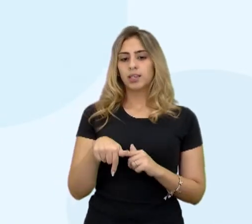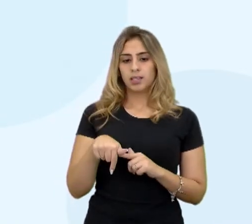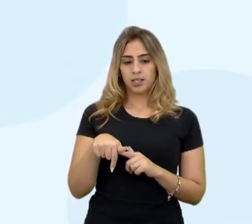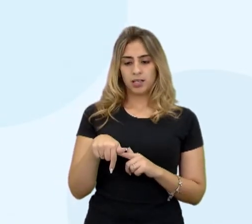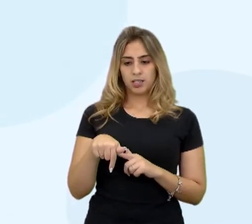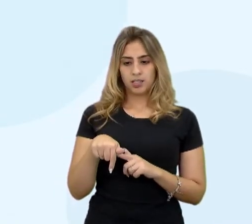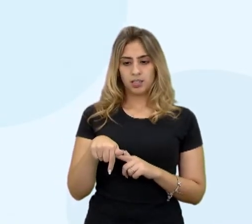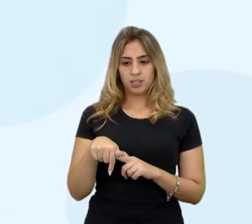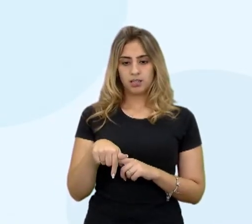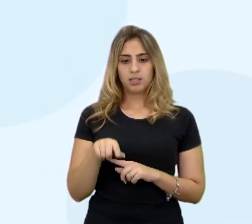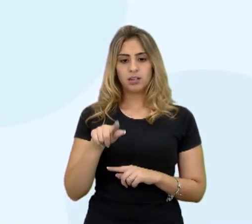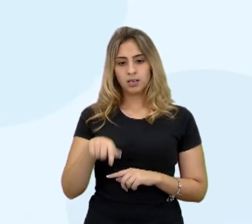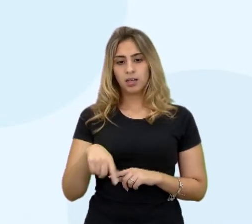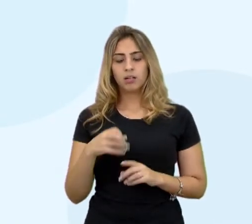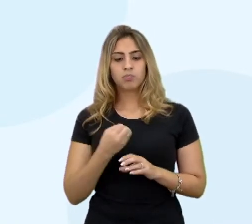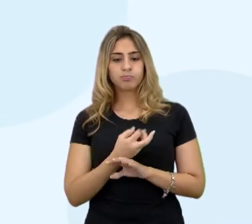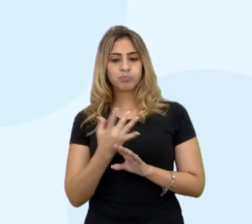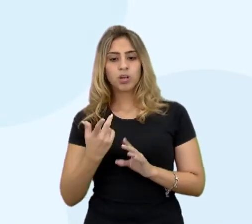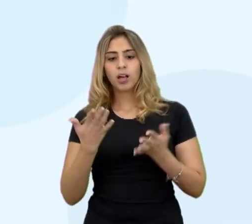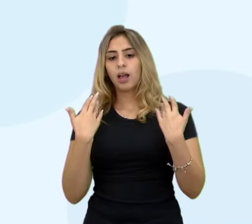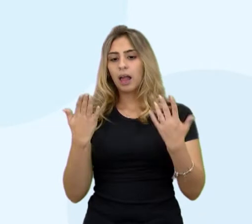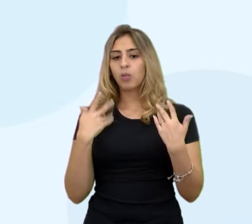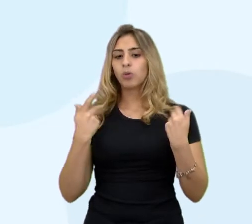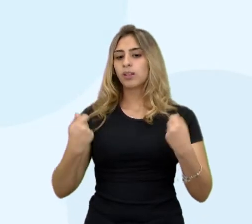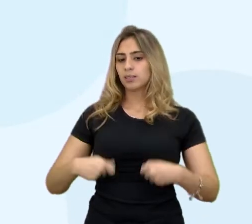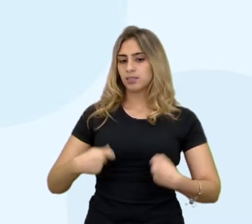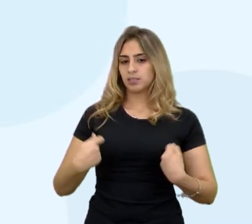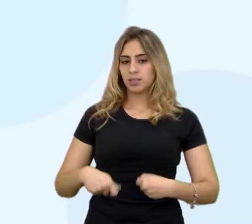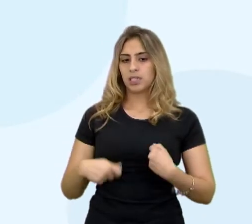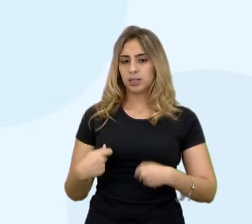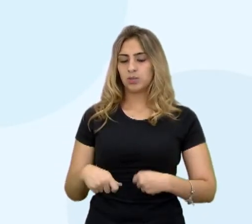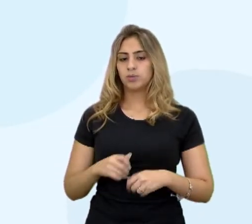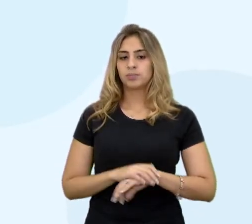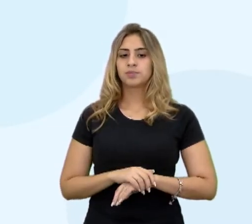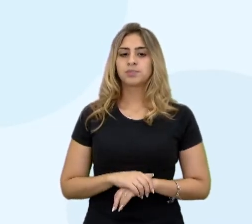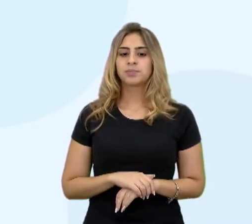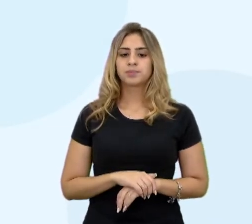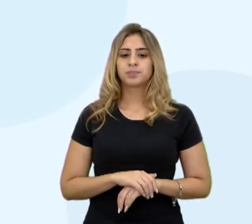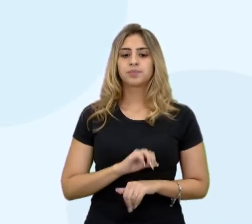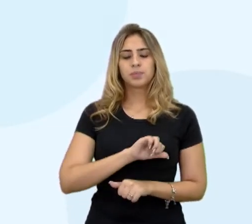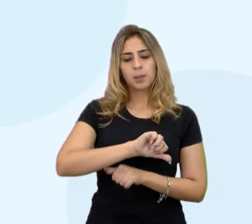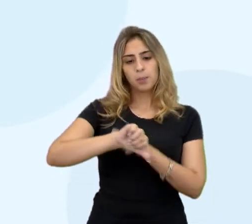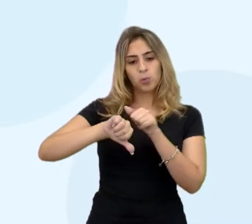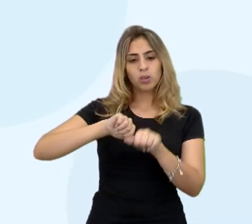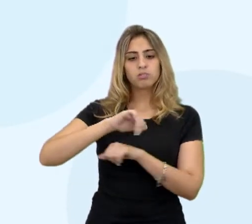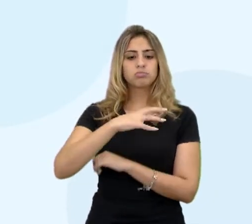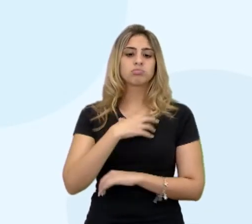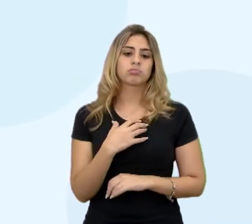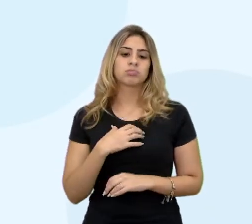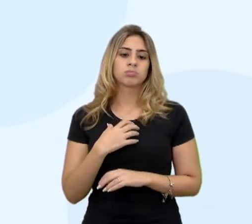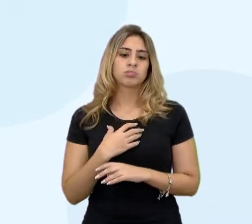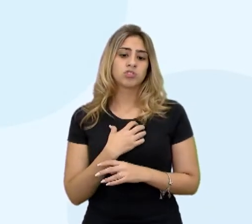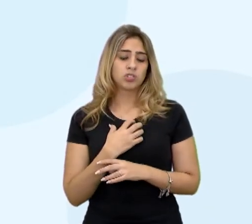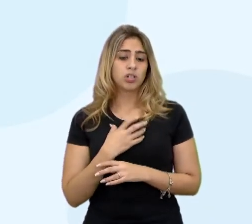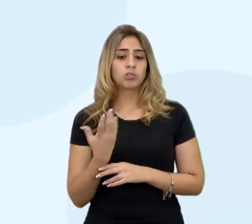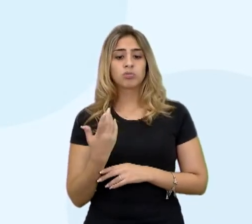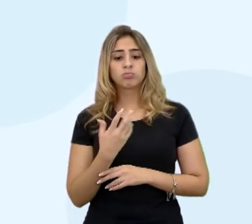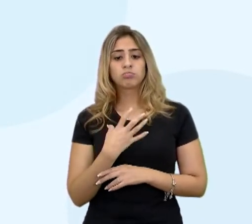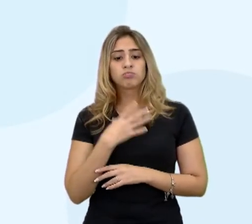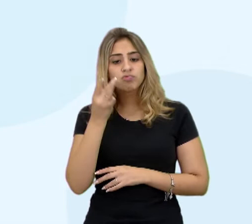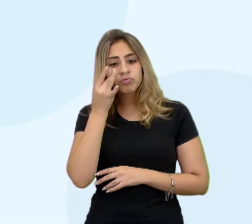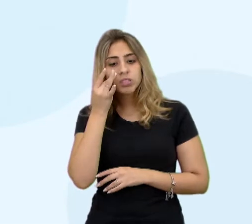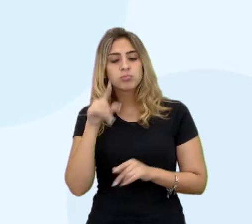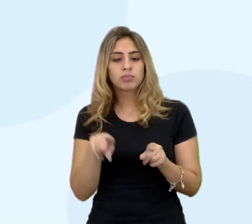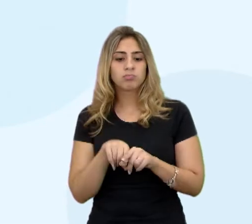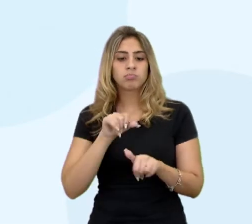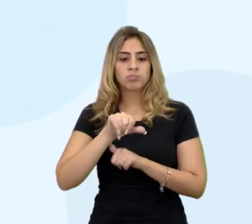calor necessário, tanto para variar a temperatura será sensível, para mudar de fase, de estado físico, vai chamar latente.